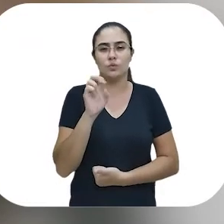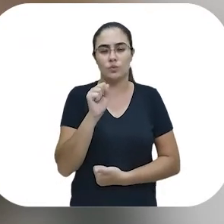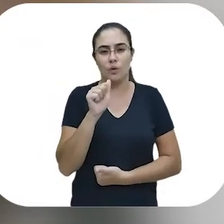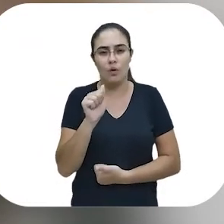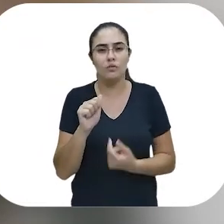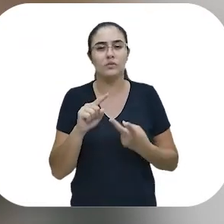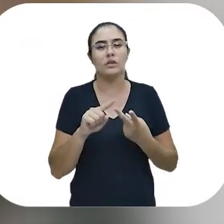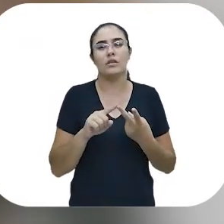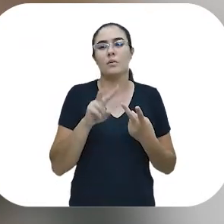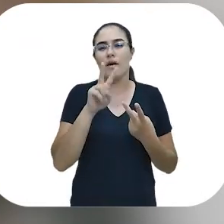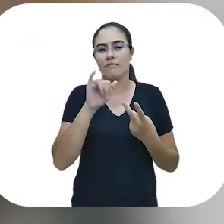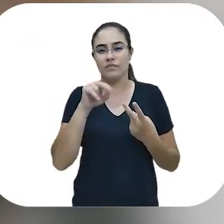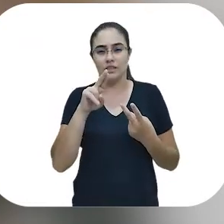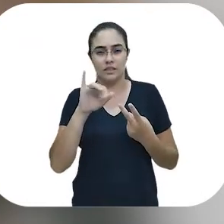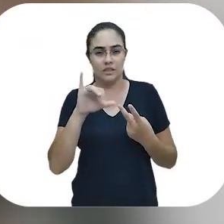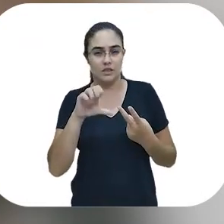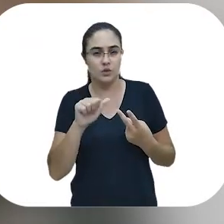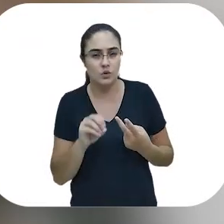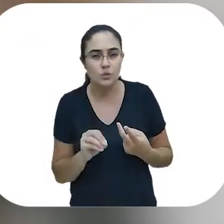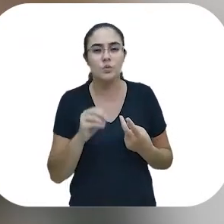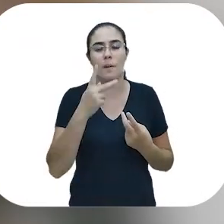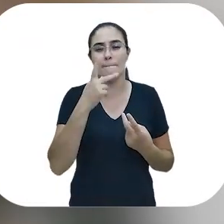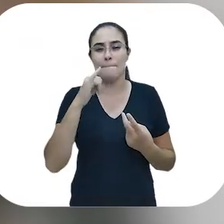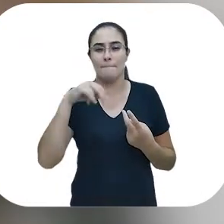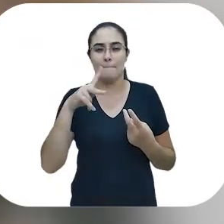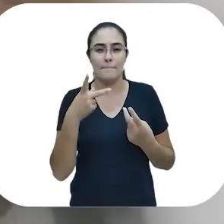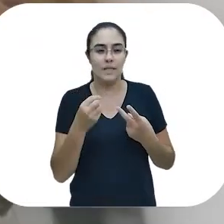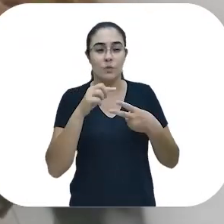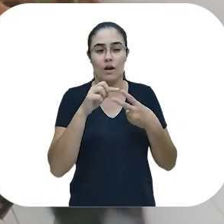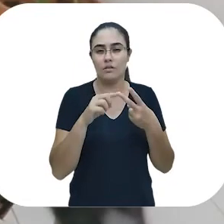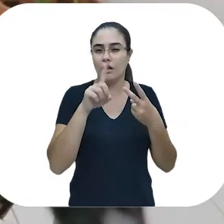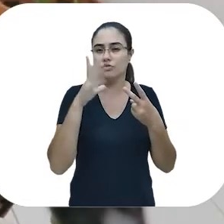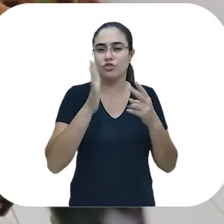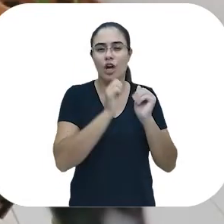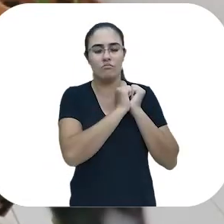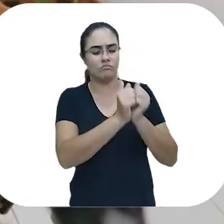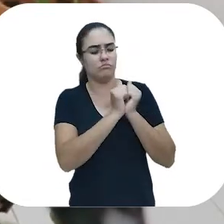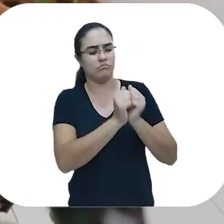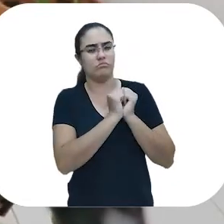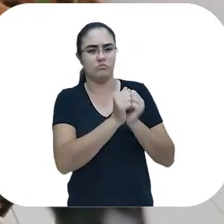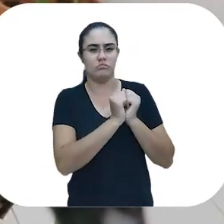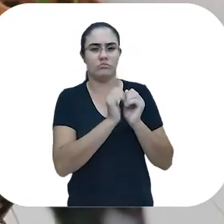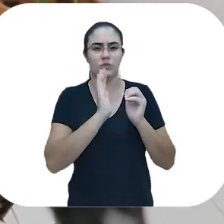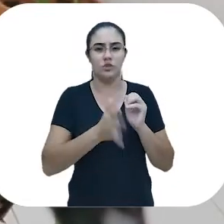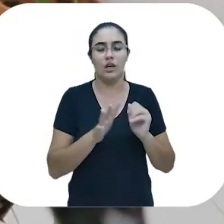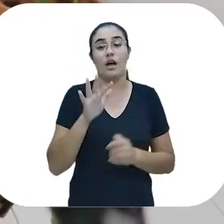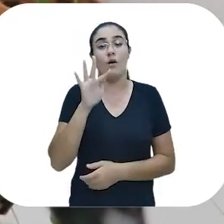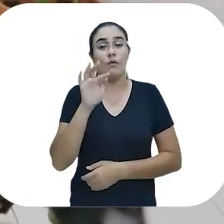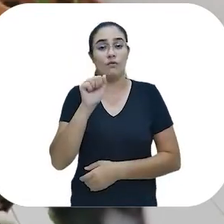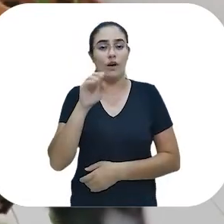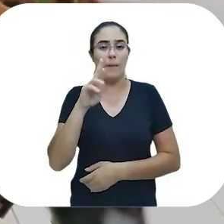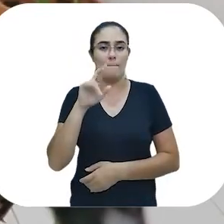Vinícius Pinho também, que são grandes companheiros assim da música, que já vem há muito tempo comigo. O Fabrício da Rocha, que há mais